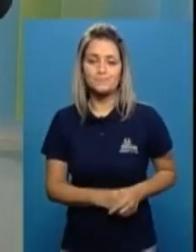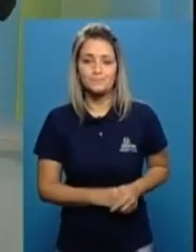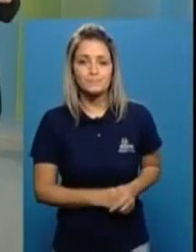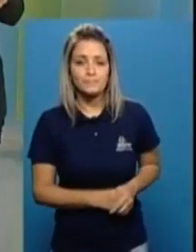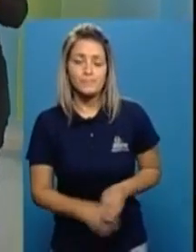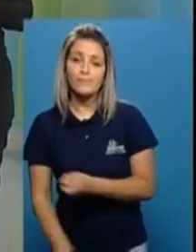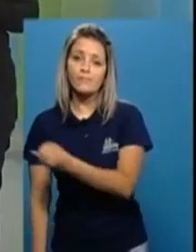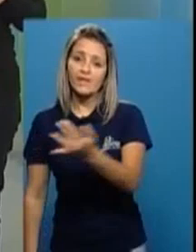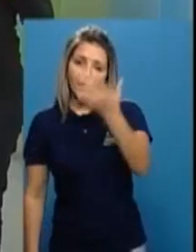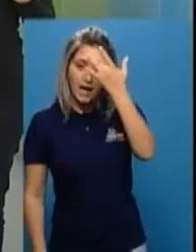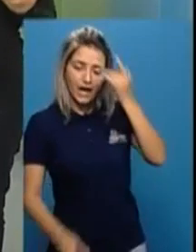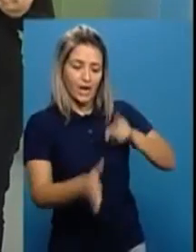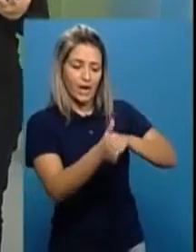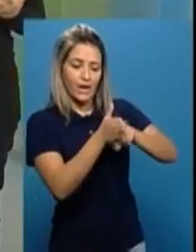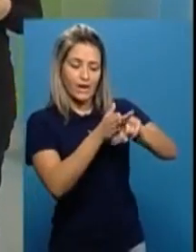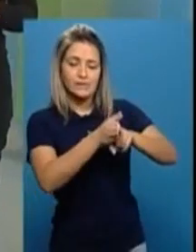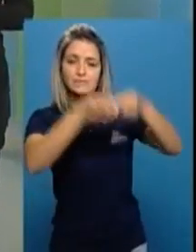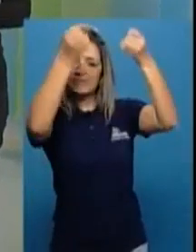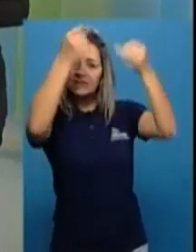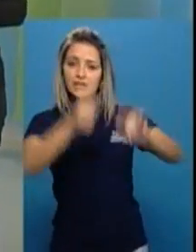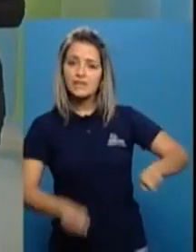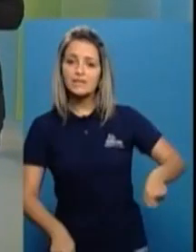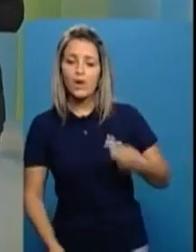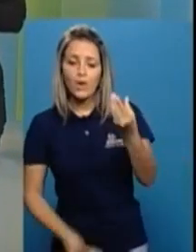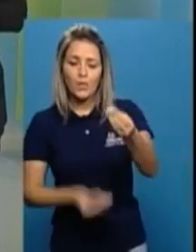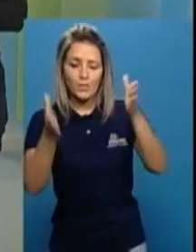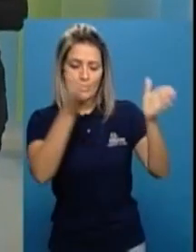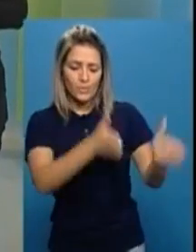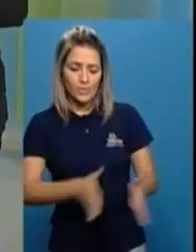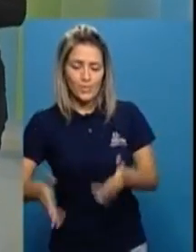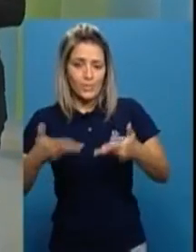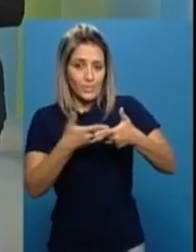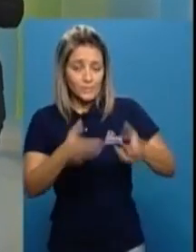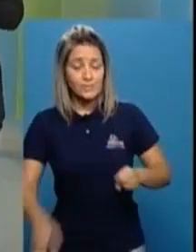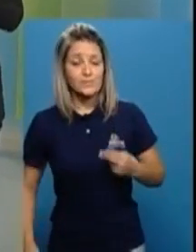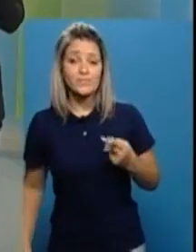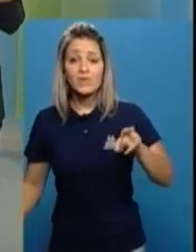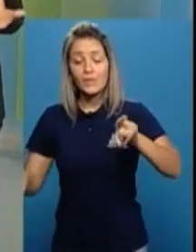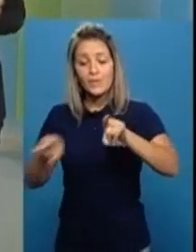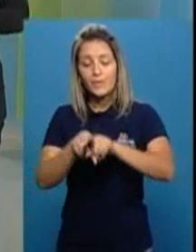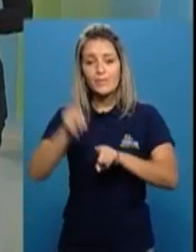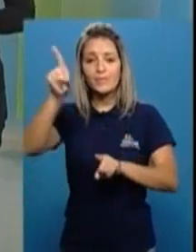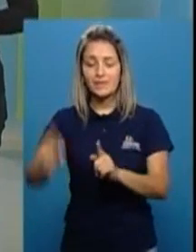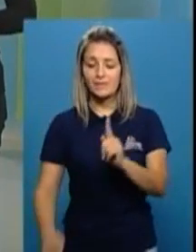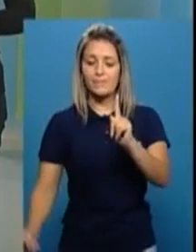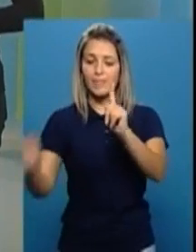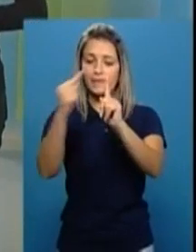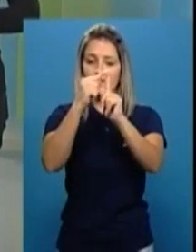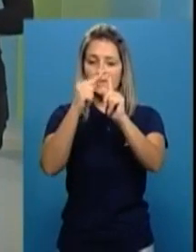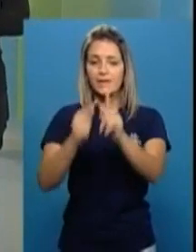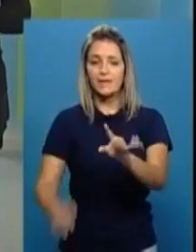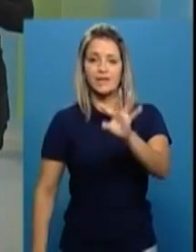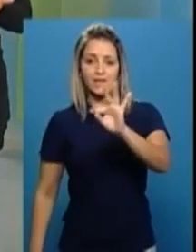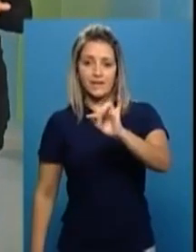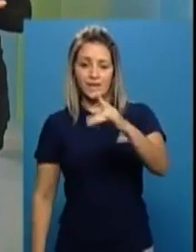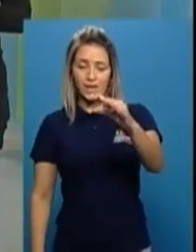Alguns autores tratam a classificação dos sistemas de produção, ou também chamado de tipos de processo de